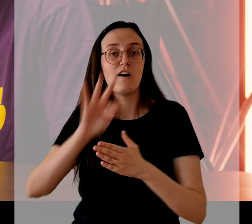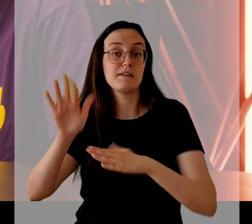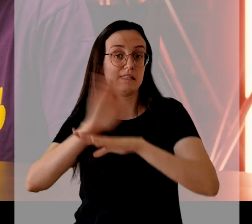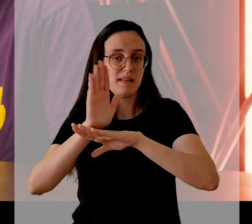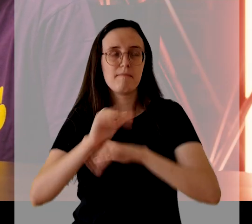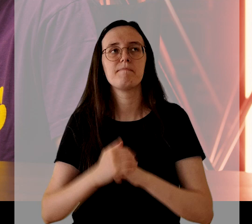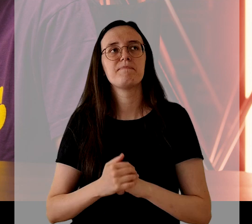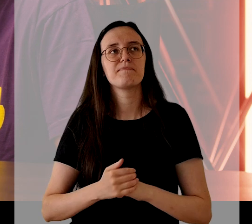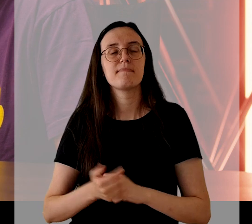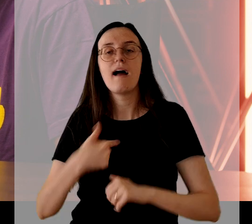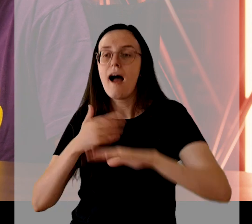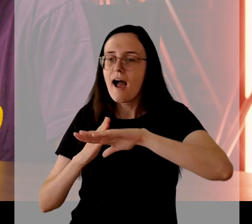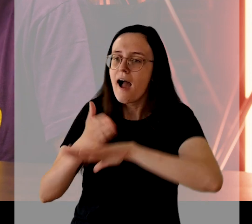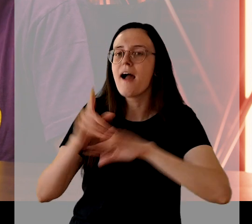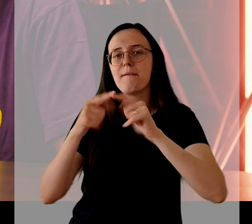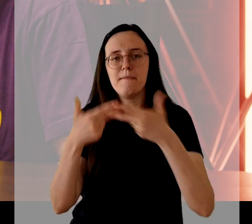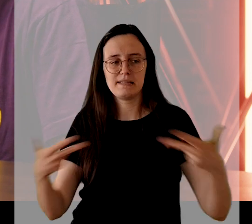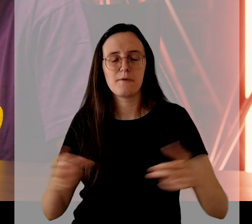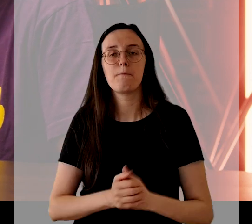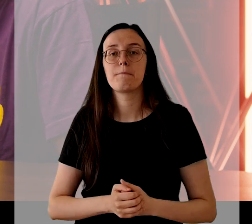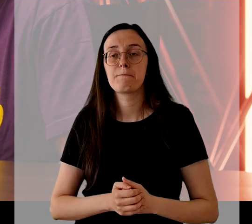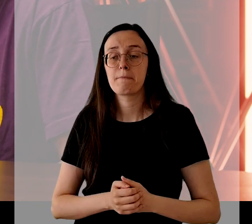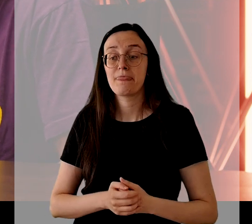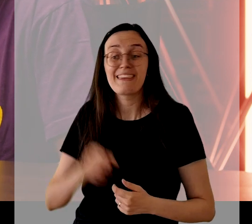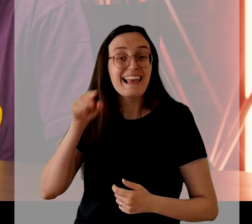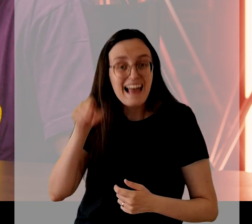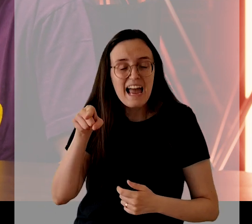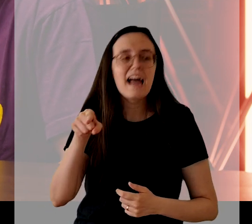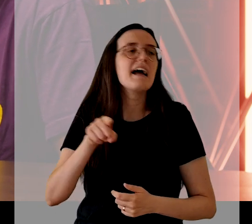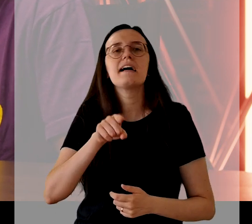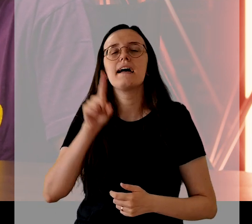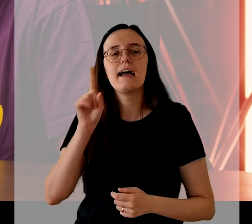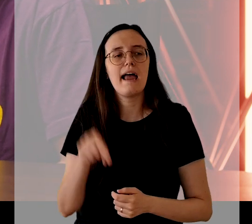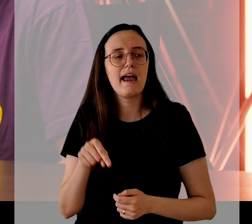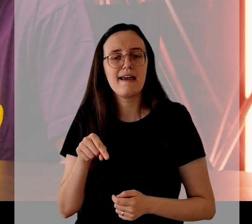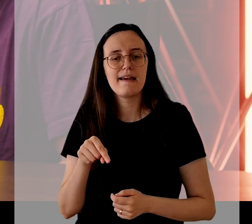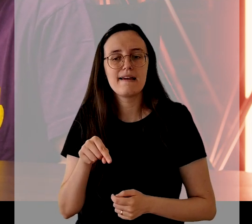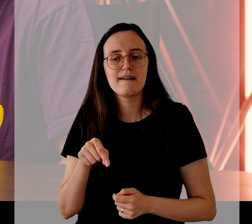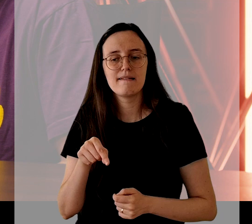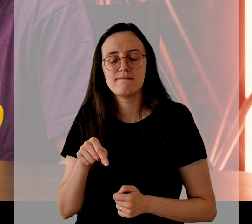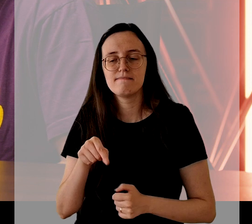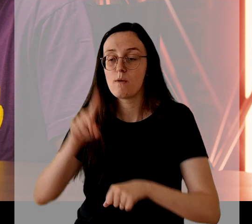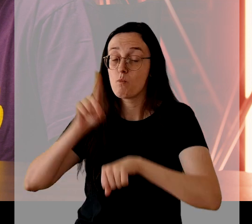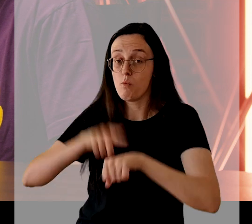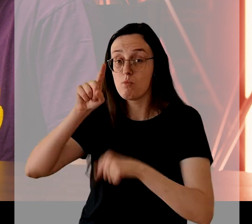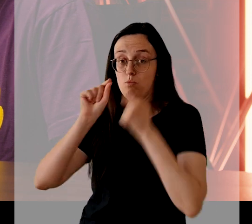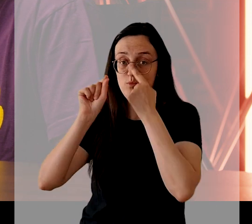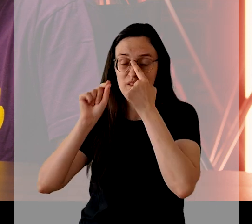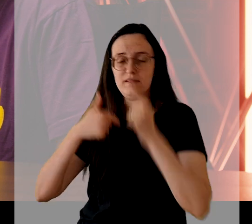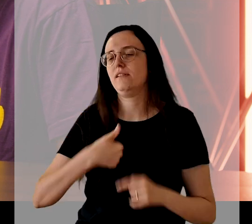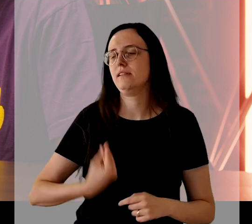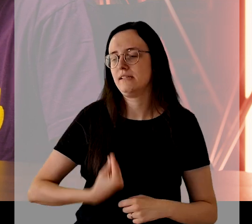de cinema, foi quando eu tive acesso ao equipamento, né? Então lá era ainda, no momento,